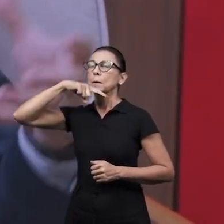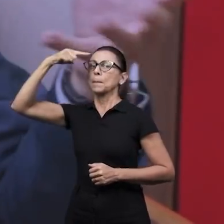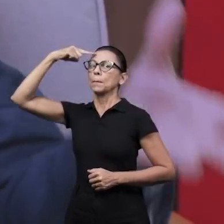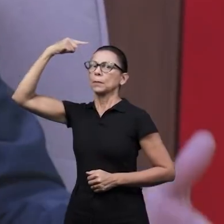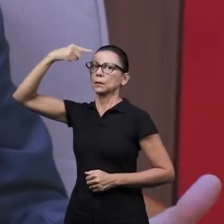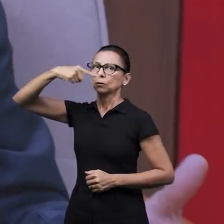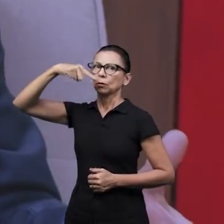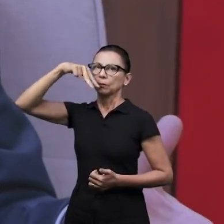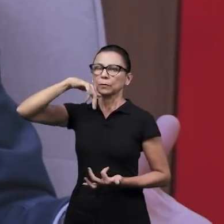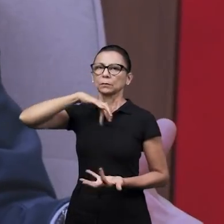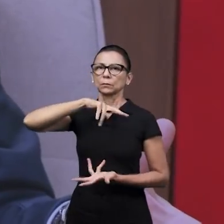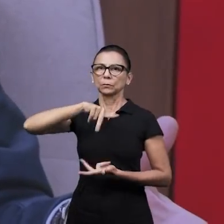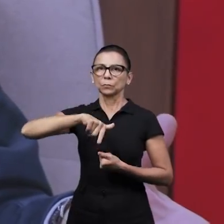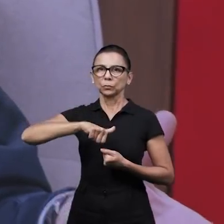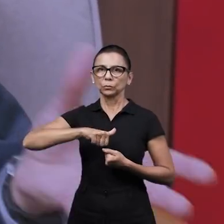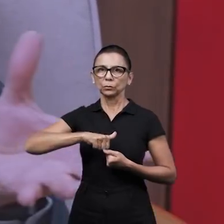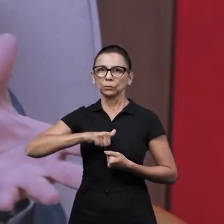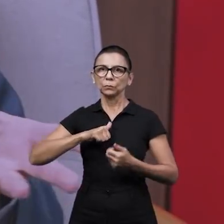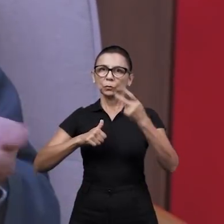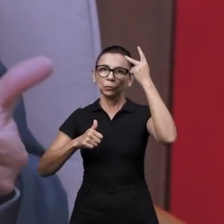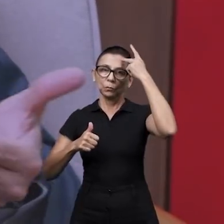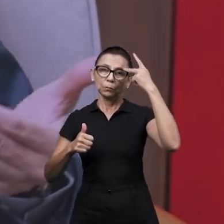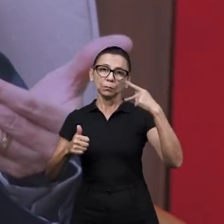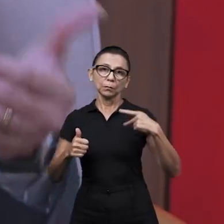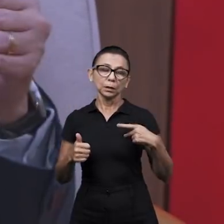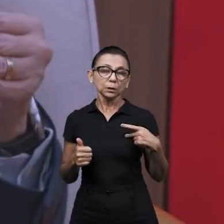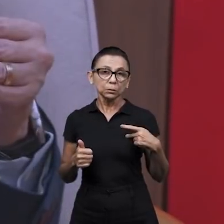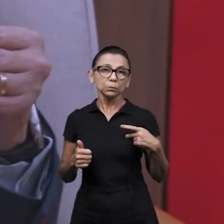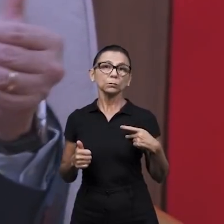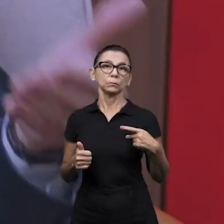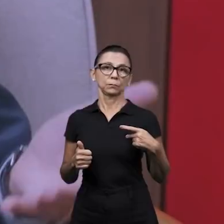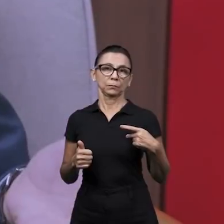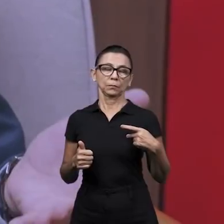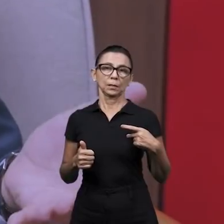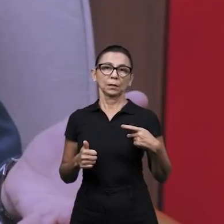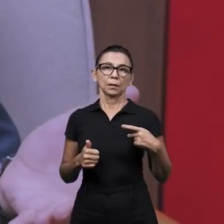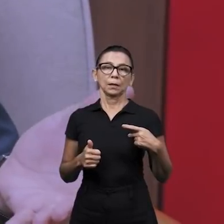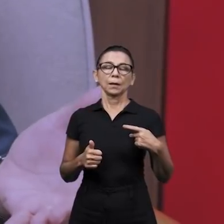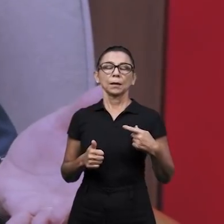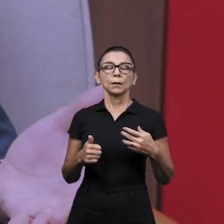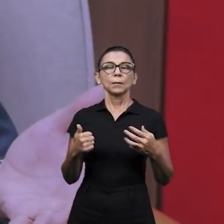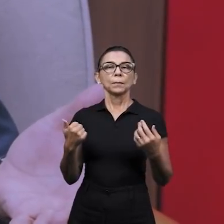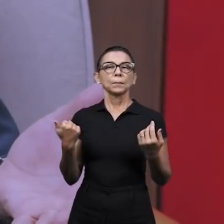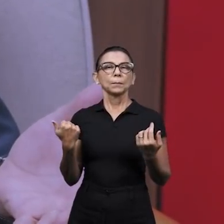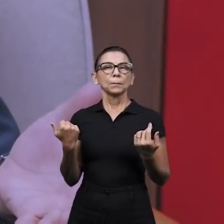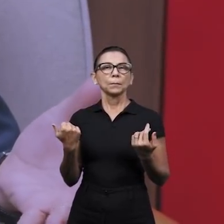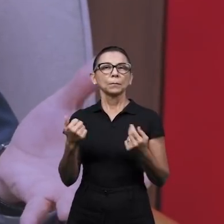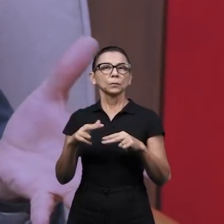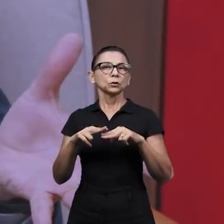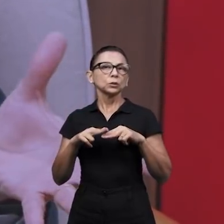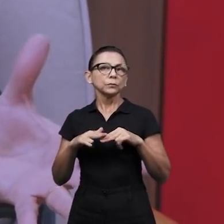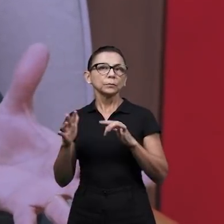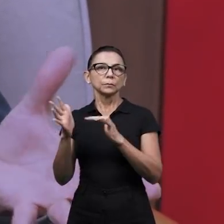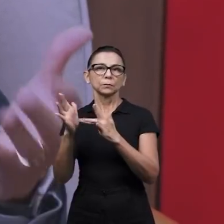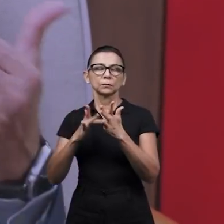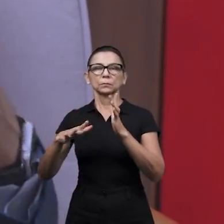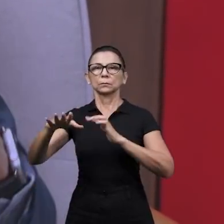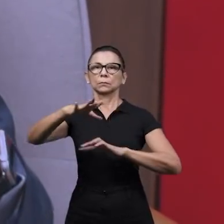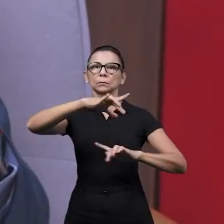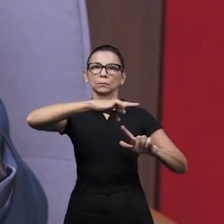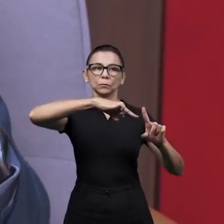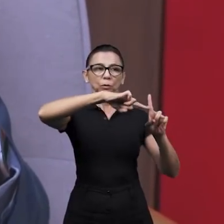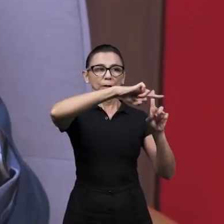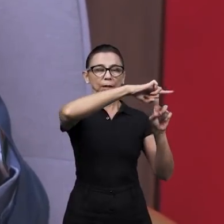homem, ao pecador, para que Jesus, morrendo, ou seja, o seu sangue sendo derramado, nós